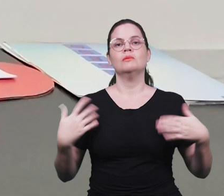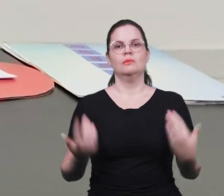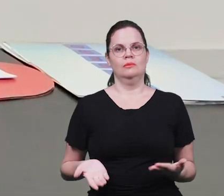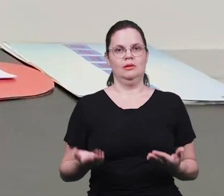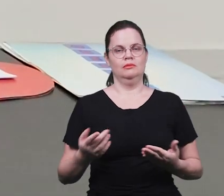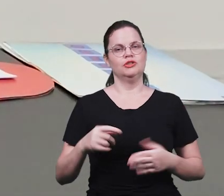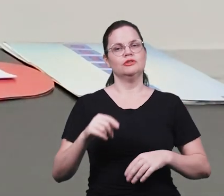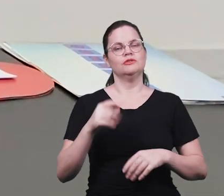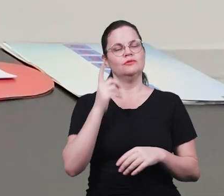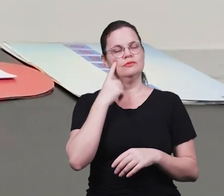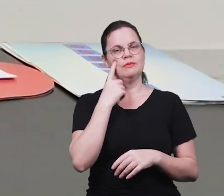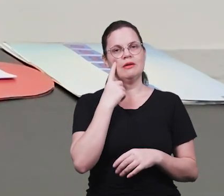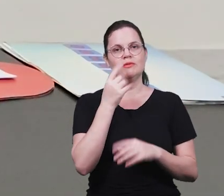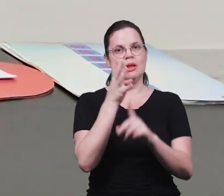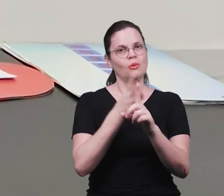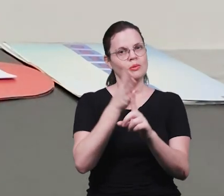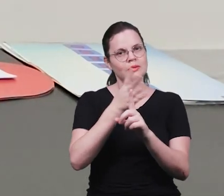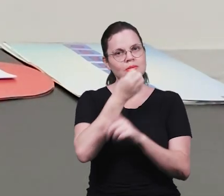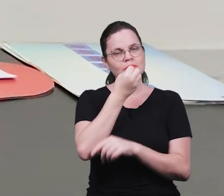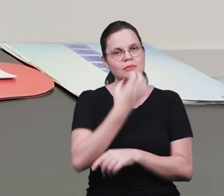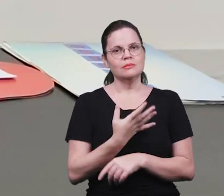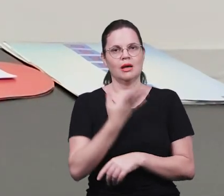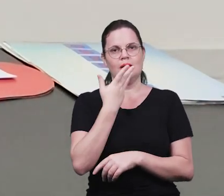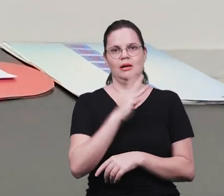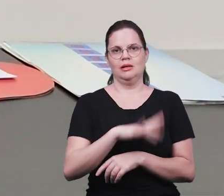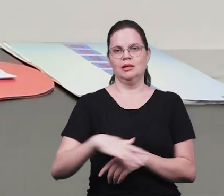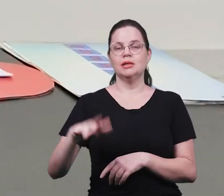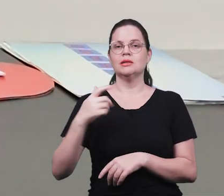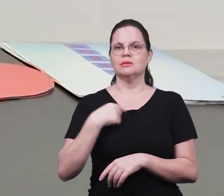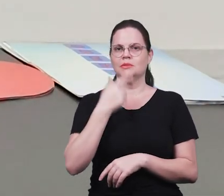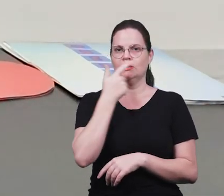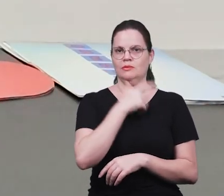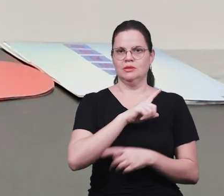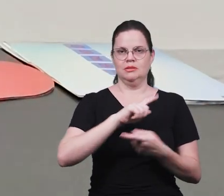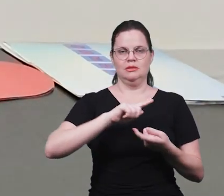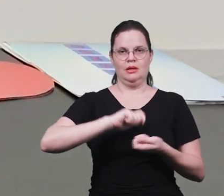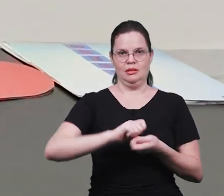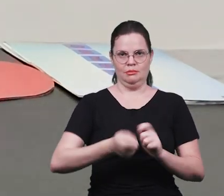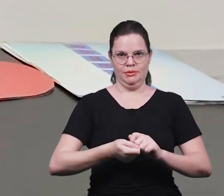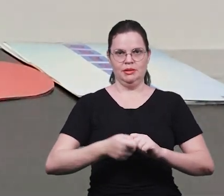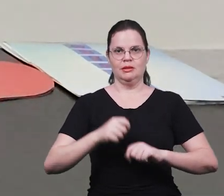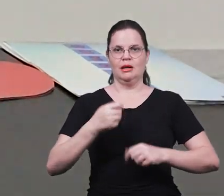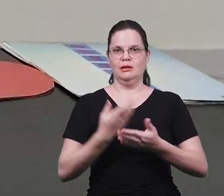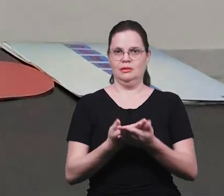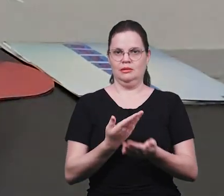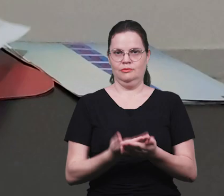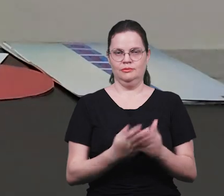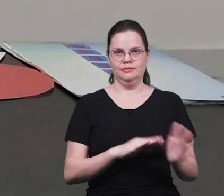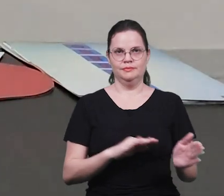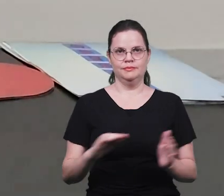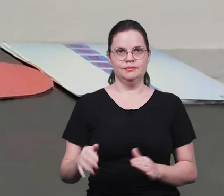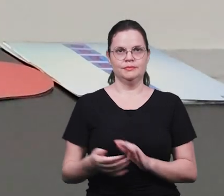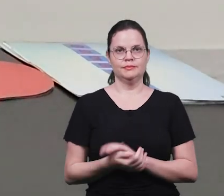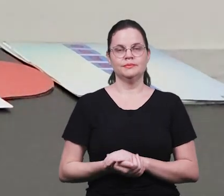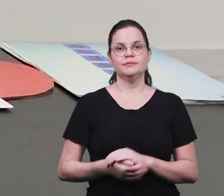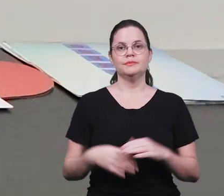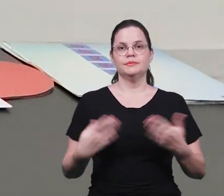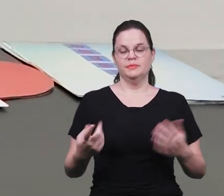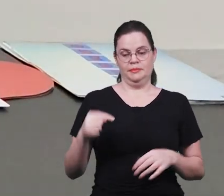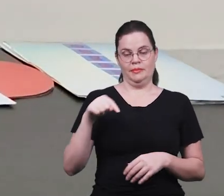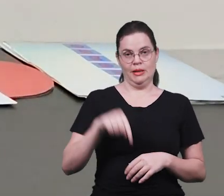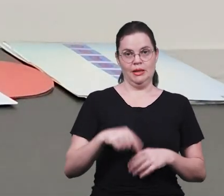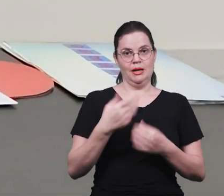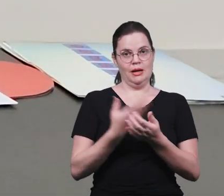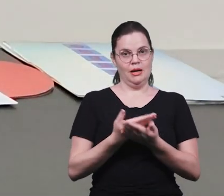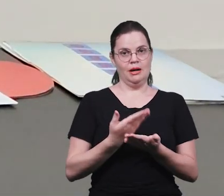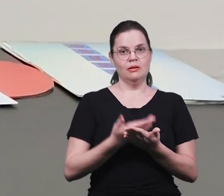tá? Então, nós precisamos conhecer bem para quem nós estamos dando essa aula. E aí, então, essa aula, ela fala sobre